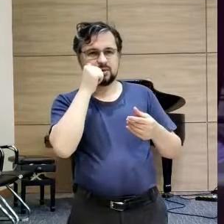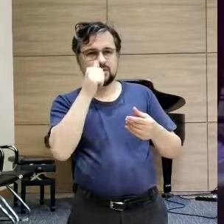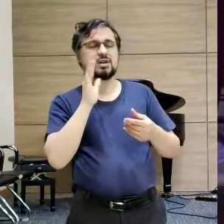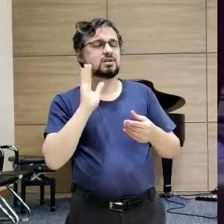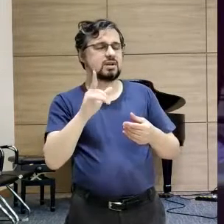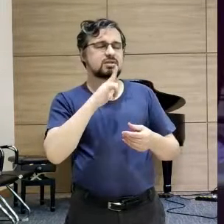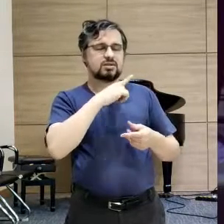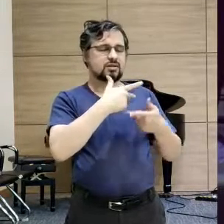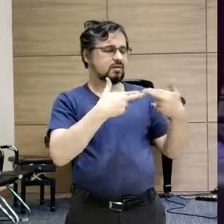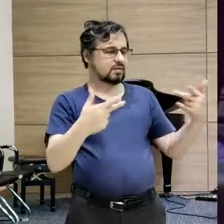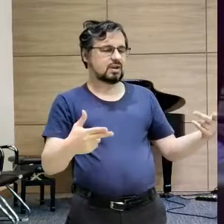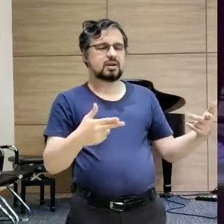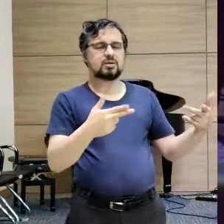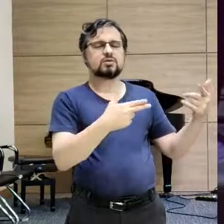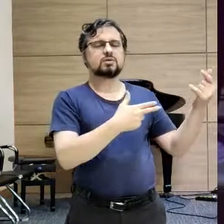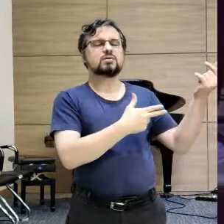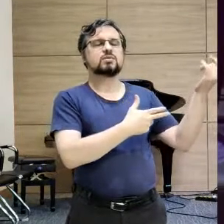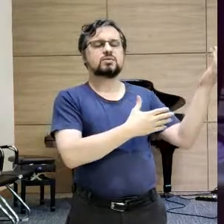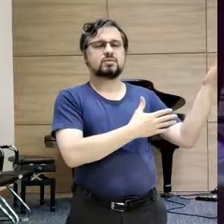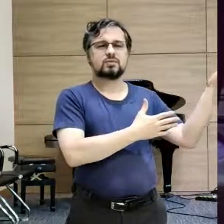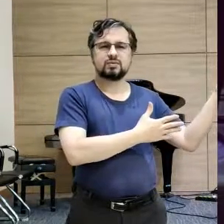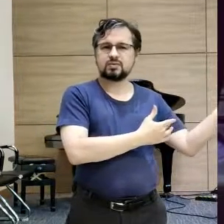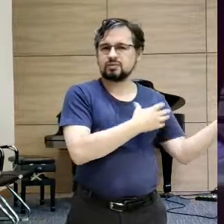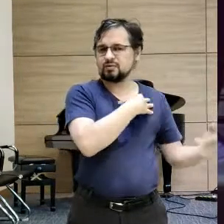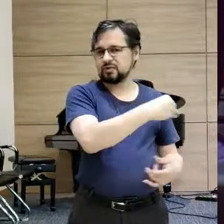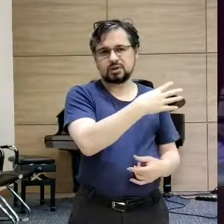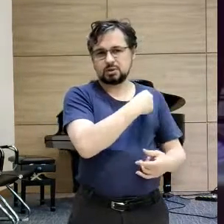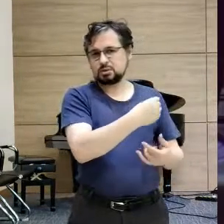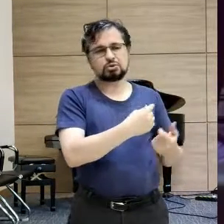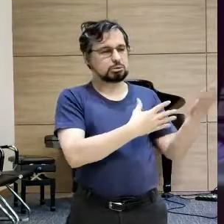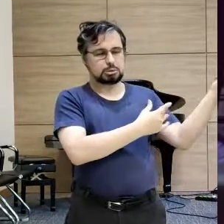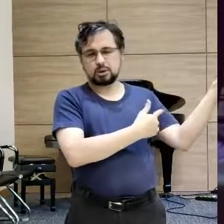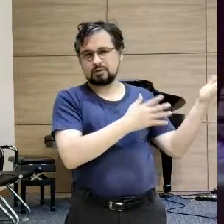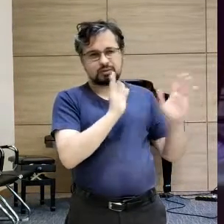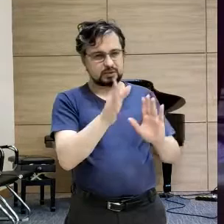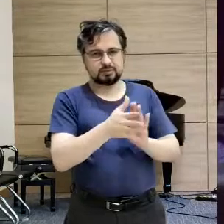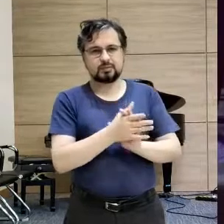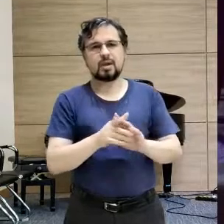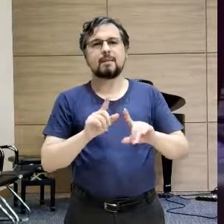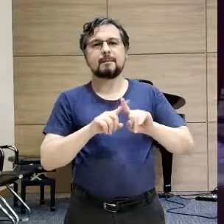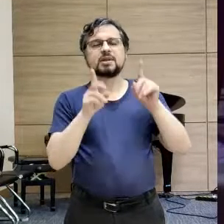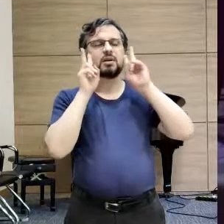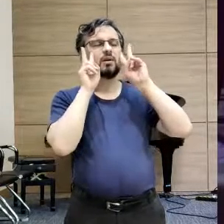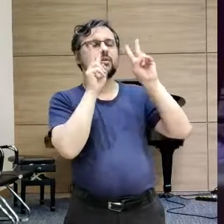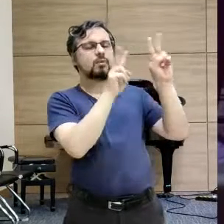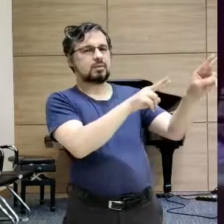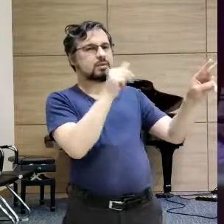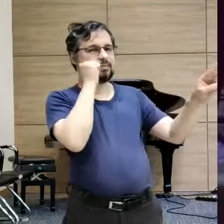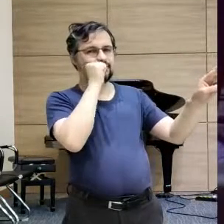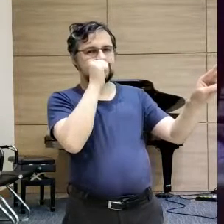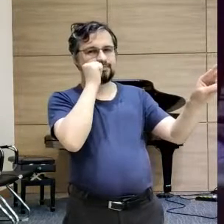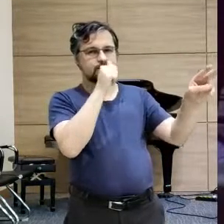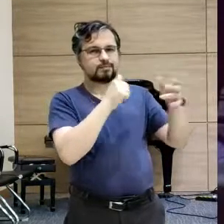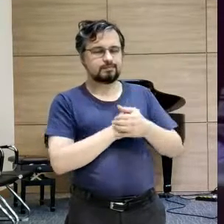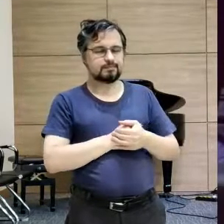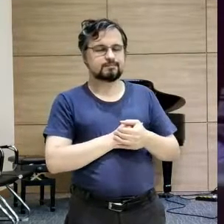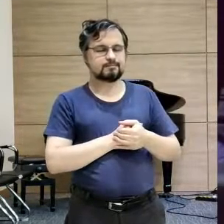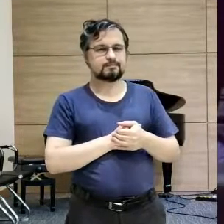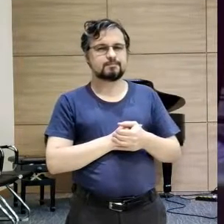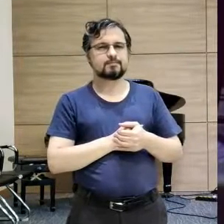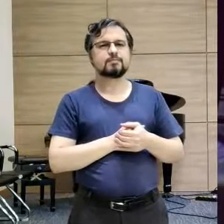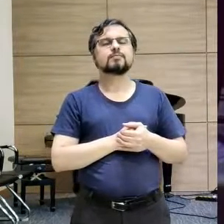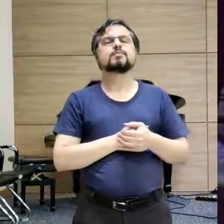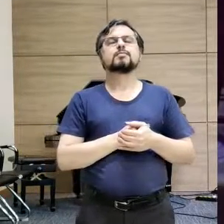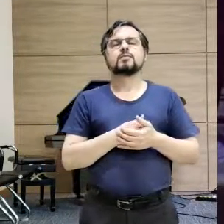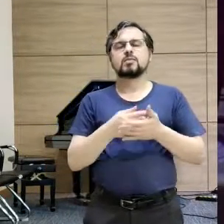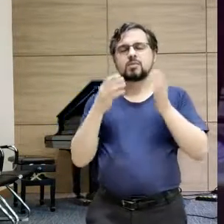Já tinha filhos adolescentes entrando para a juventude. Mas o fato é que quando ele olha para aquela mulher, guarda isso na sua mente, no